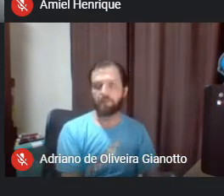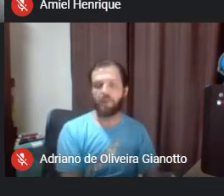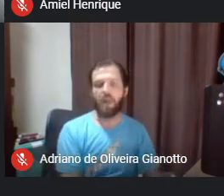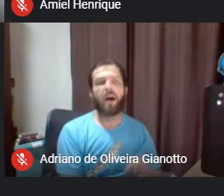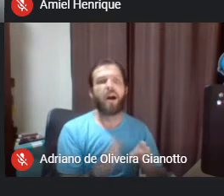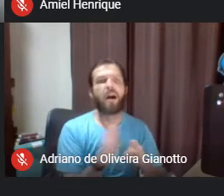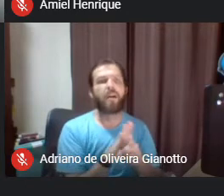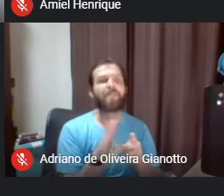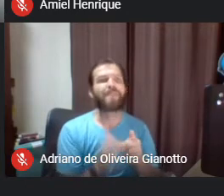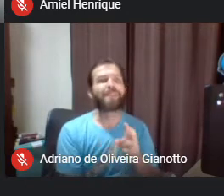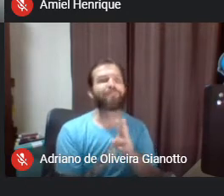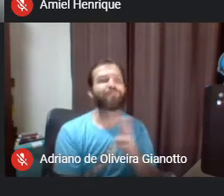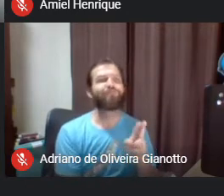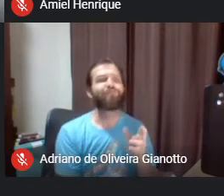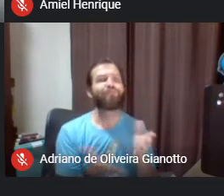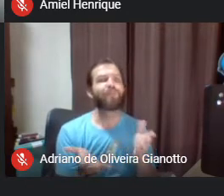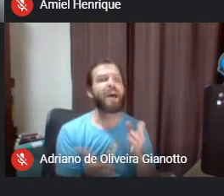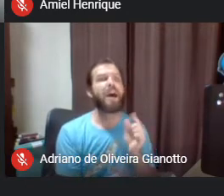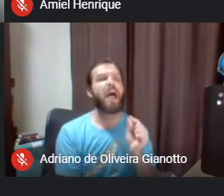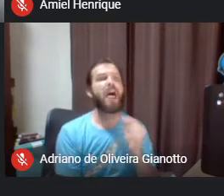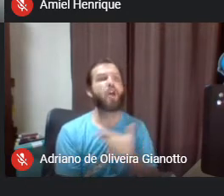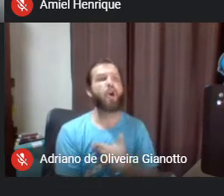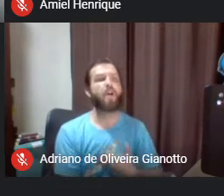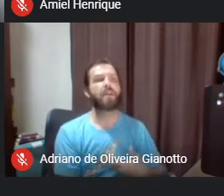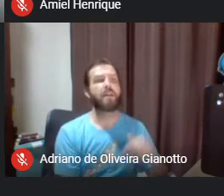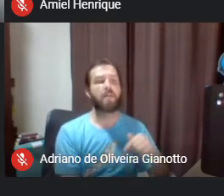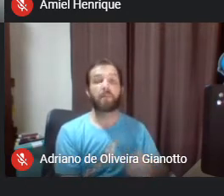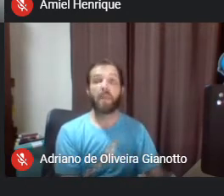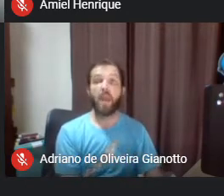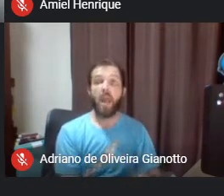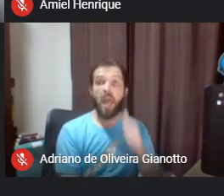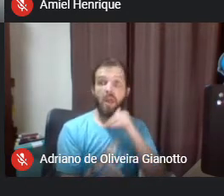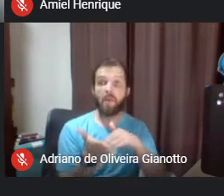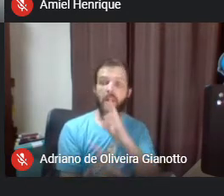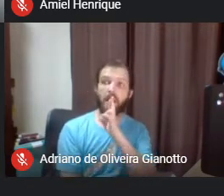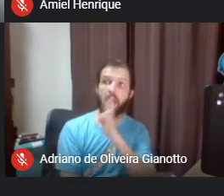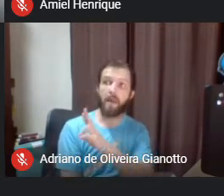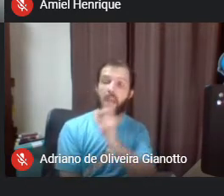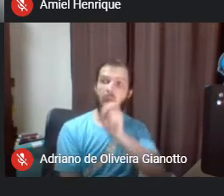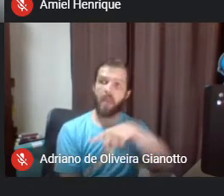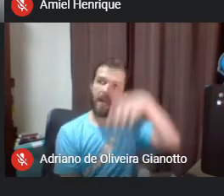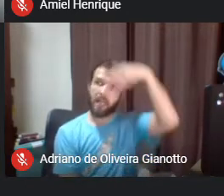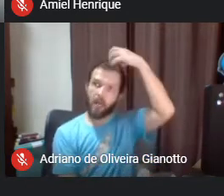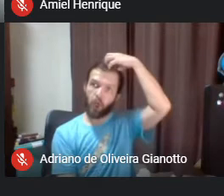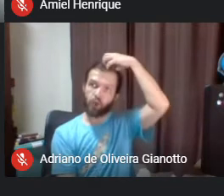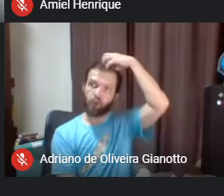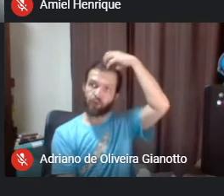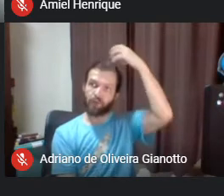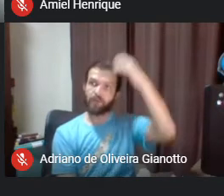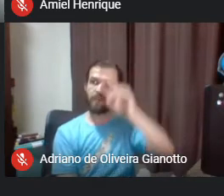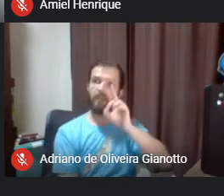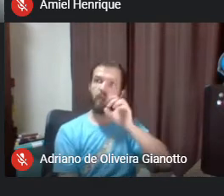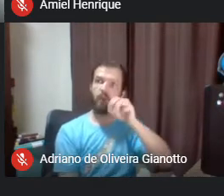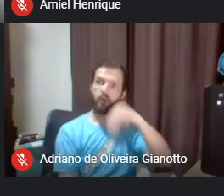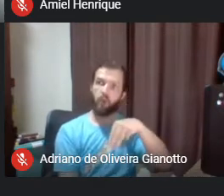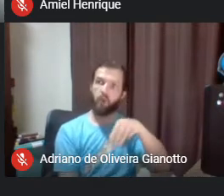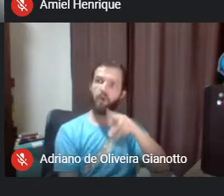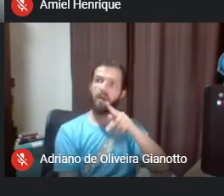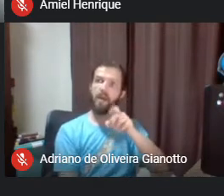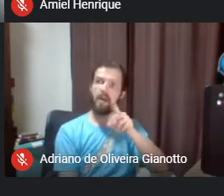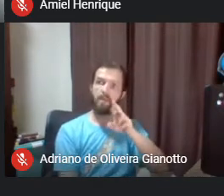né? E perguntou para uma funcionária dali, falou, quem que é o governante daqui? Ela